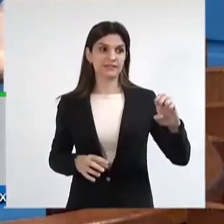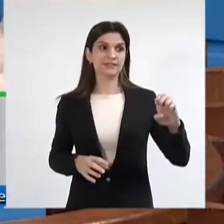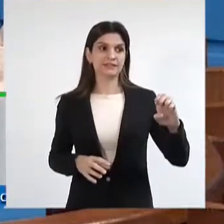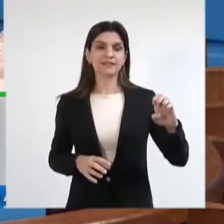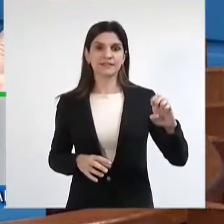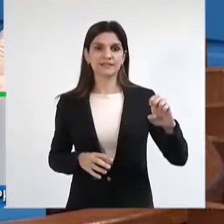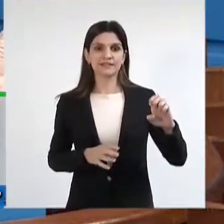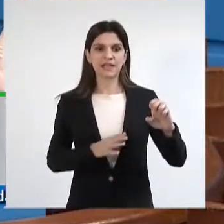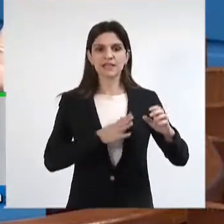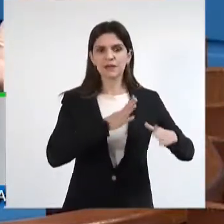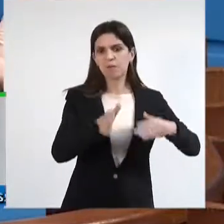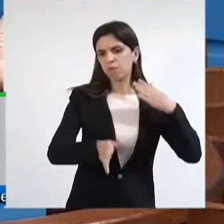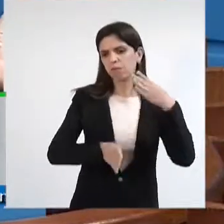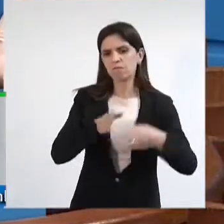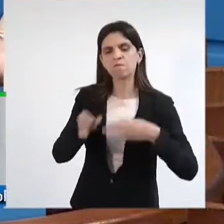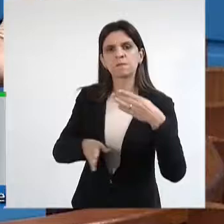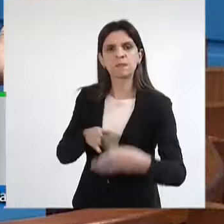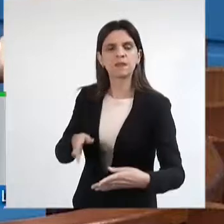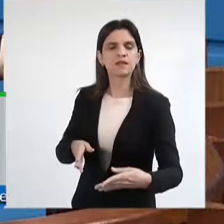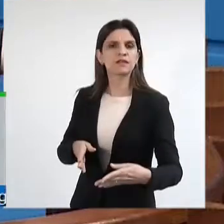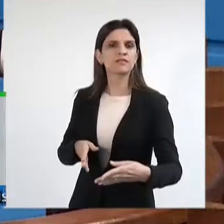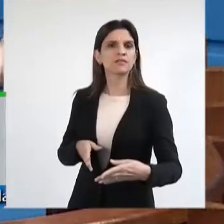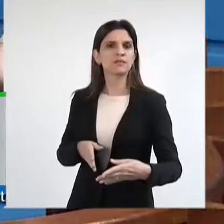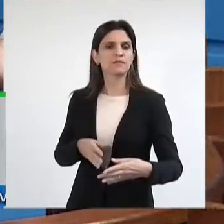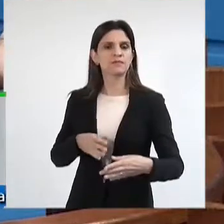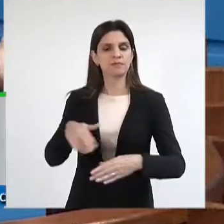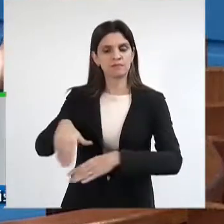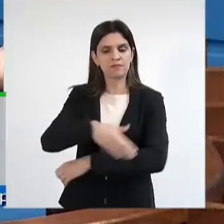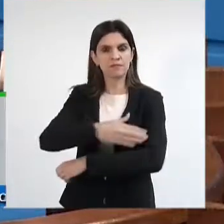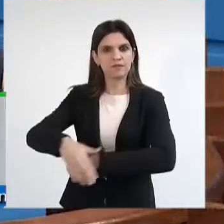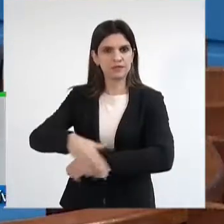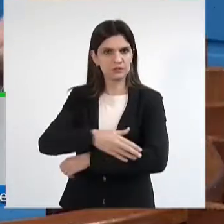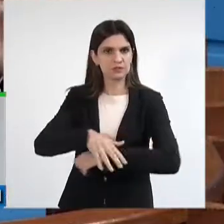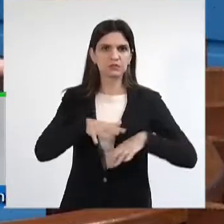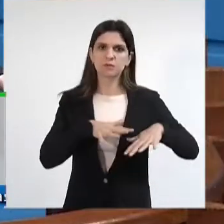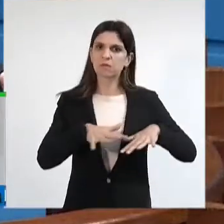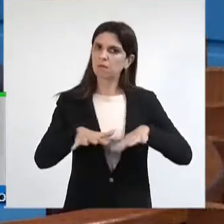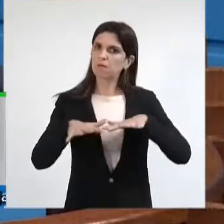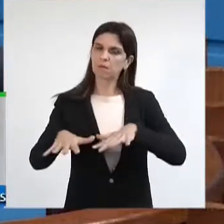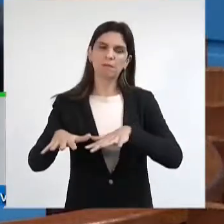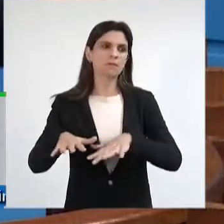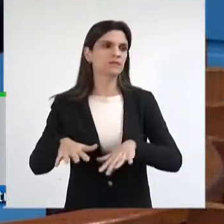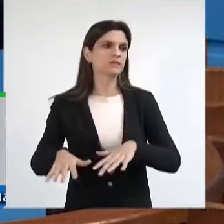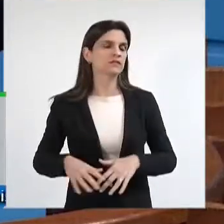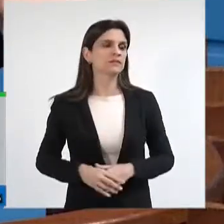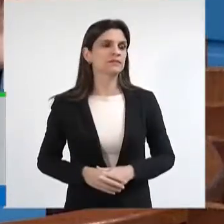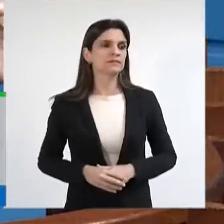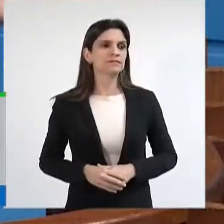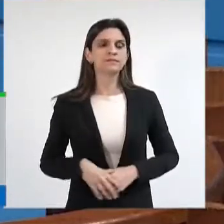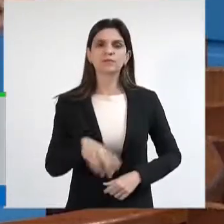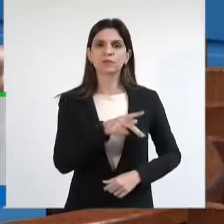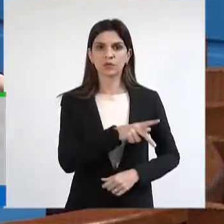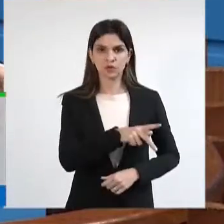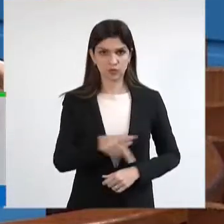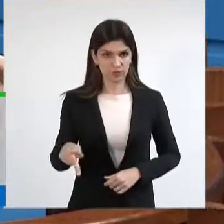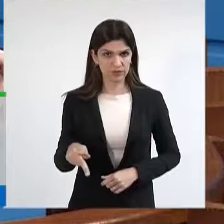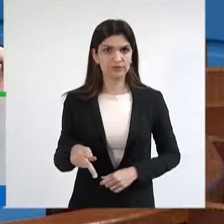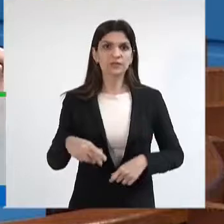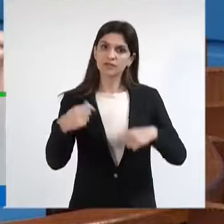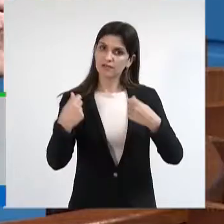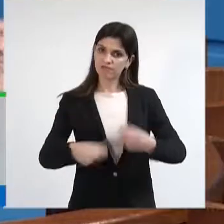povo ir para a rua se manifestar, não é? Então, não é bem assim. Eu acho que nós não vamos chegar a lugar nenhum. Agora, o presidente precisa